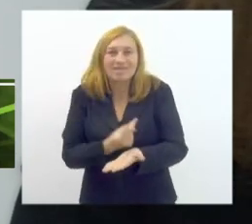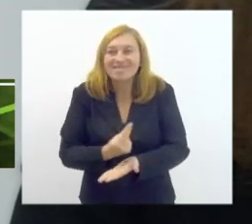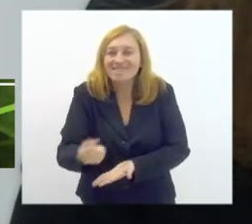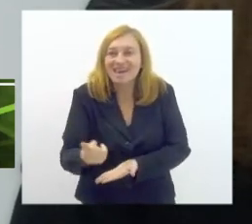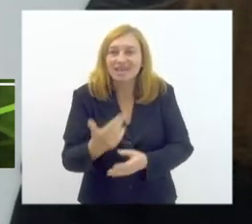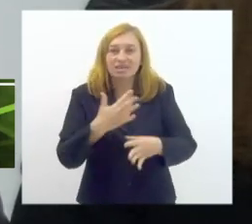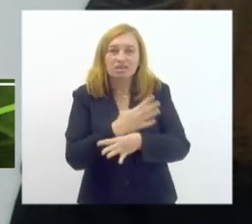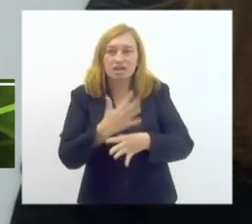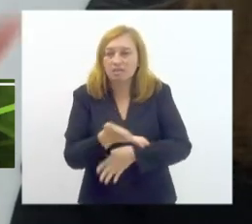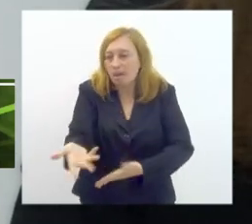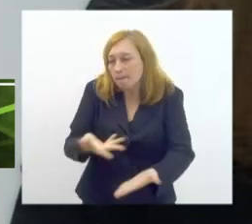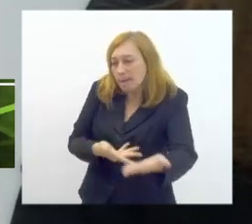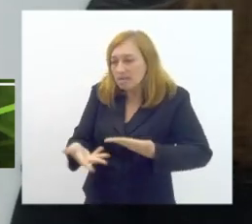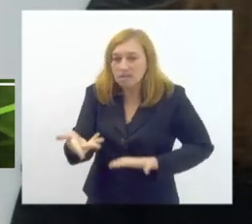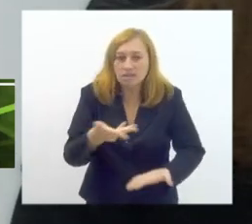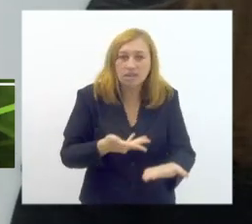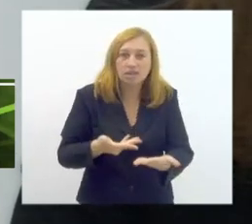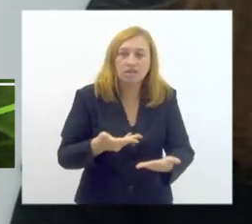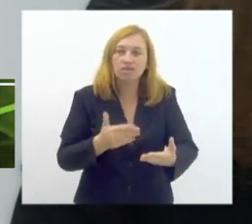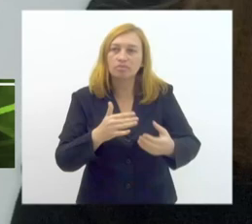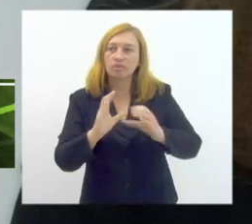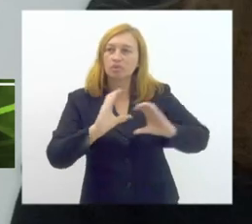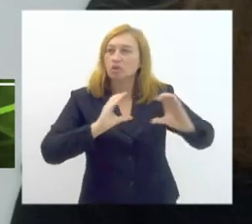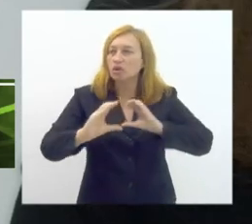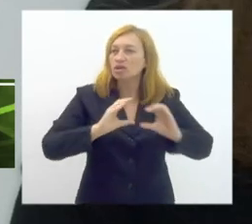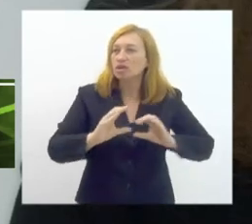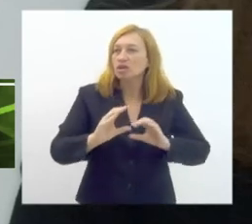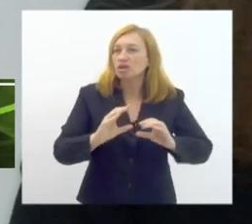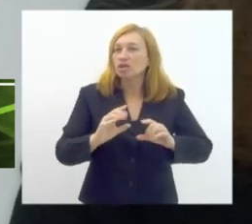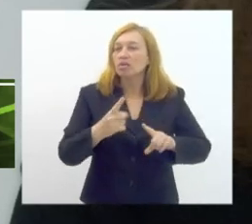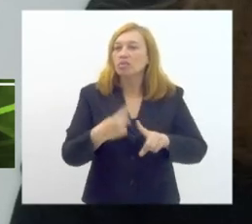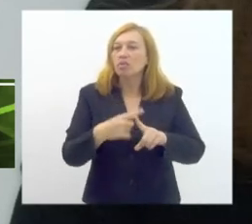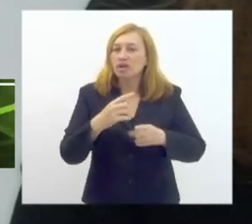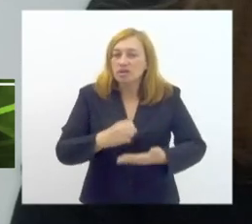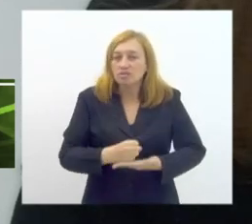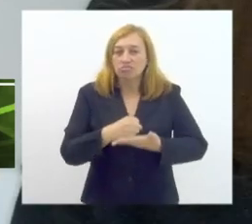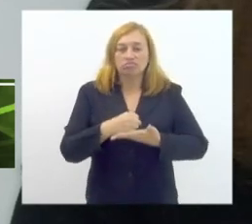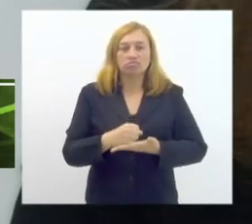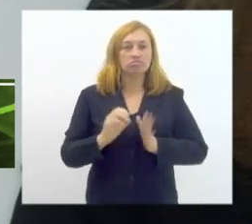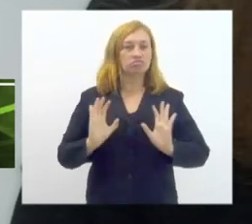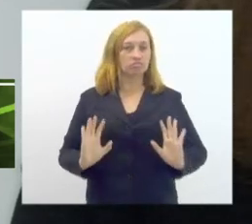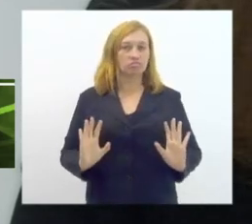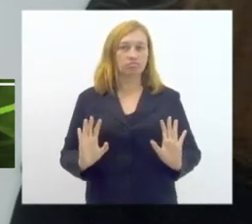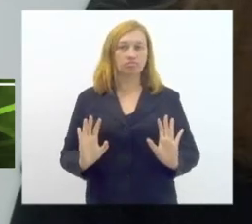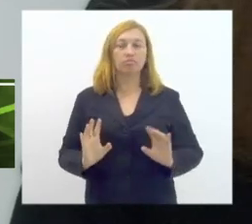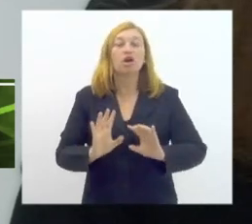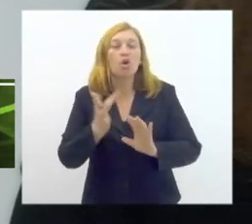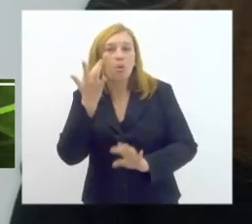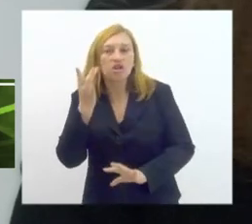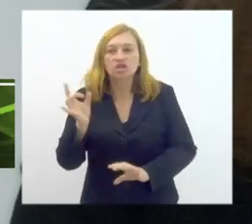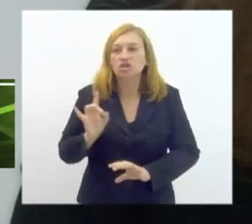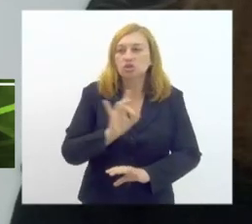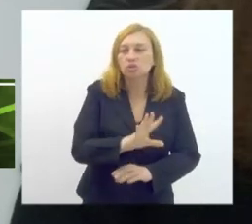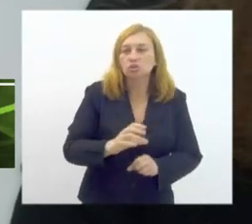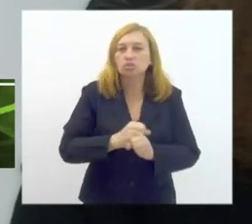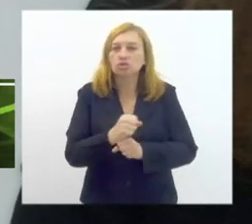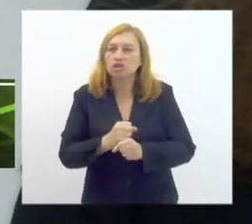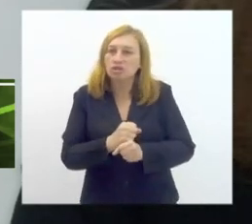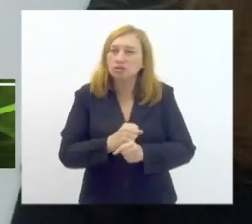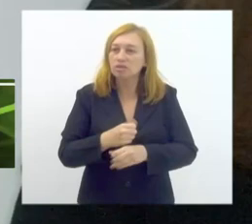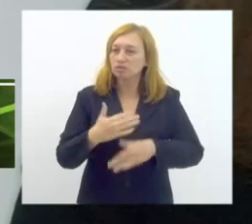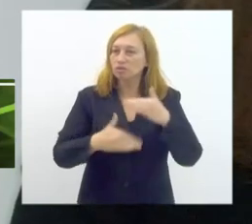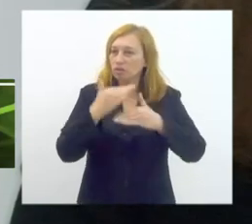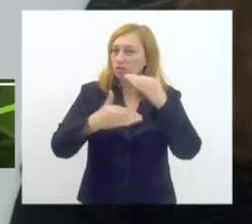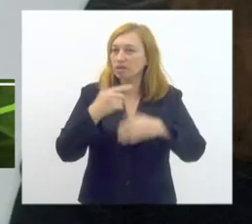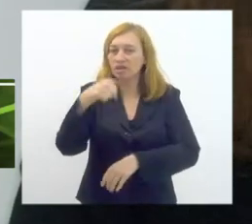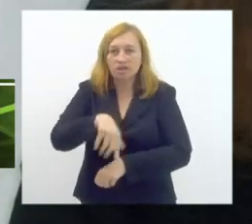buscar parceria, para integração, porque se autossustentavam. Eu acho que, nesses últimos anos, a gente teve grandes avanços aqui no